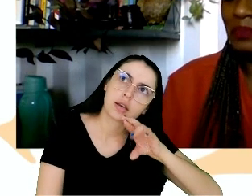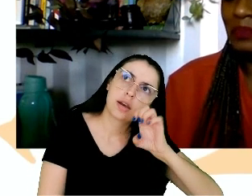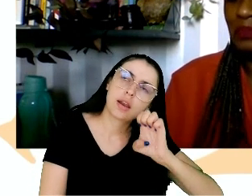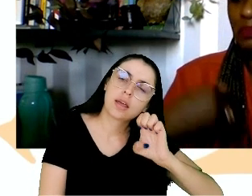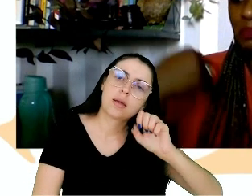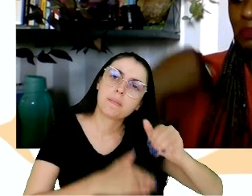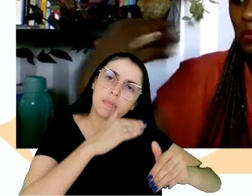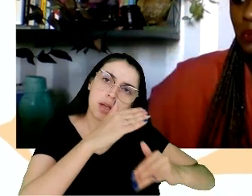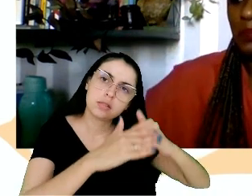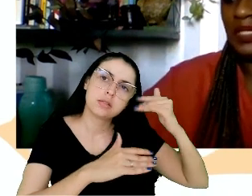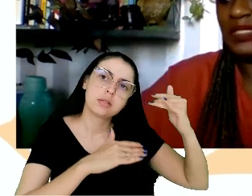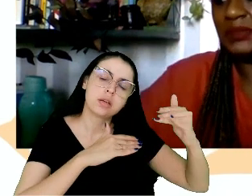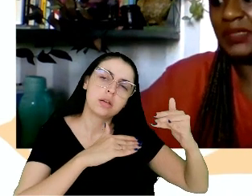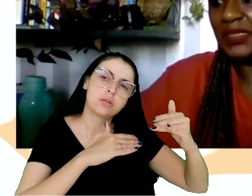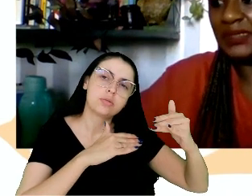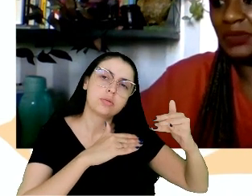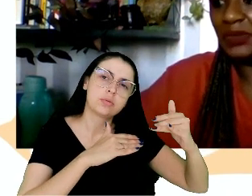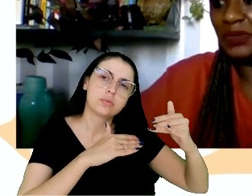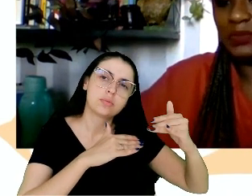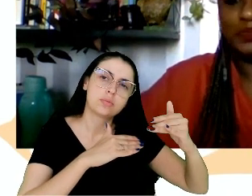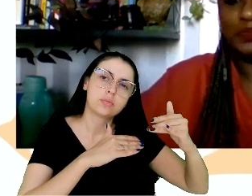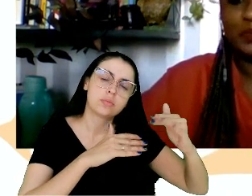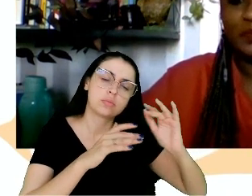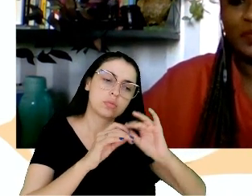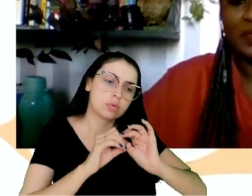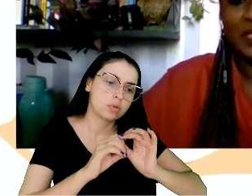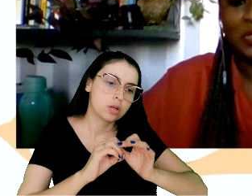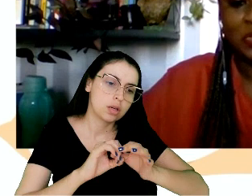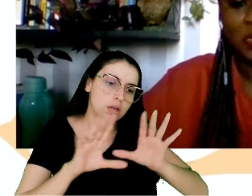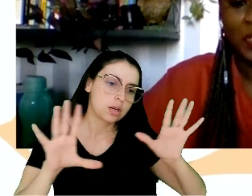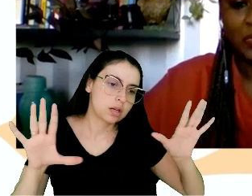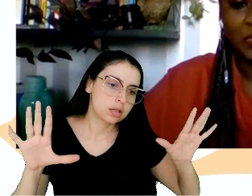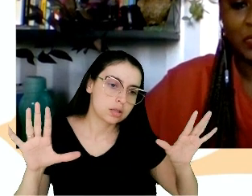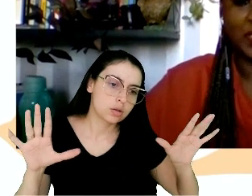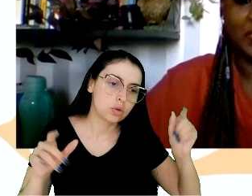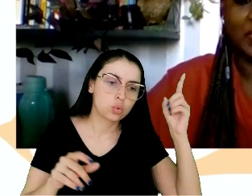passando pela explanação